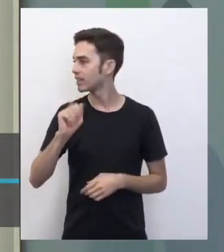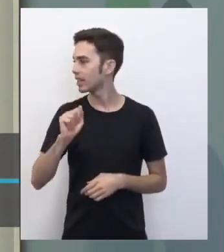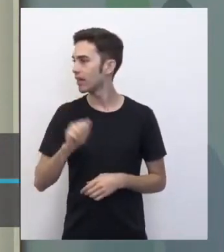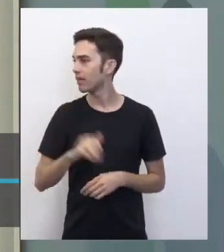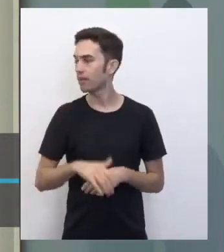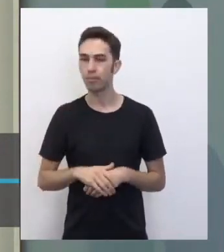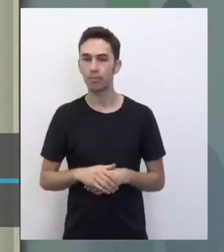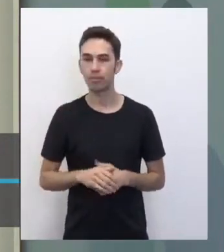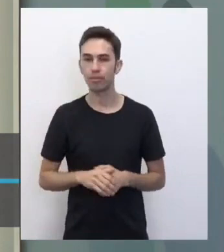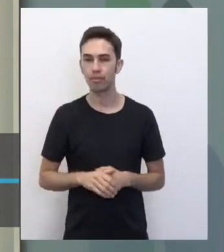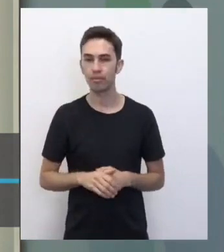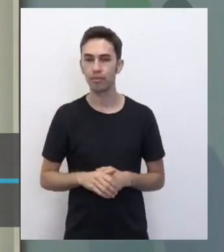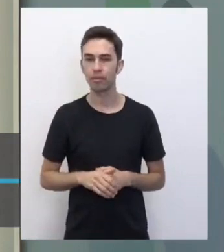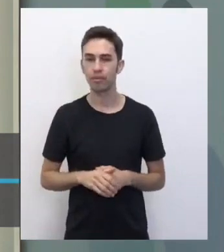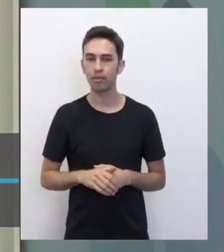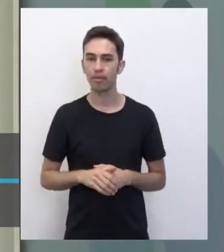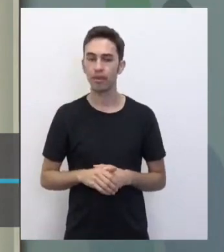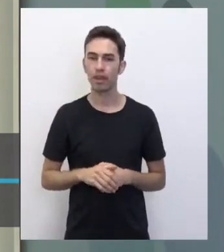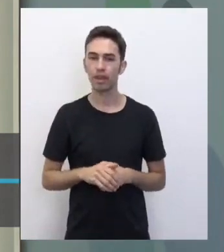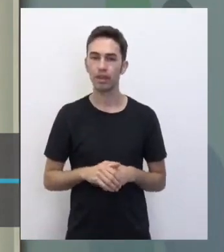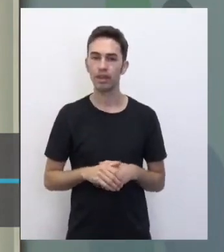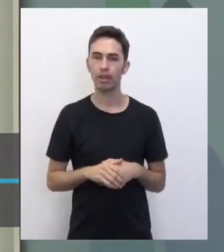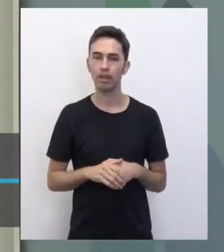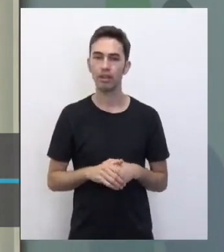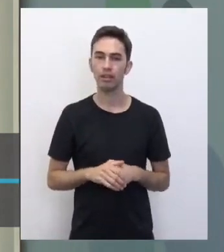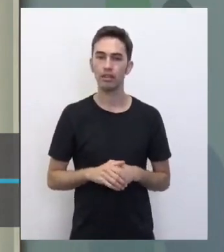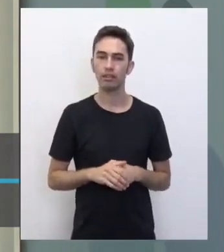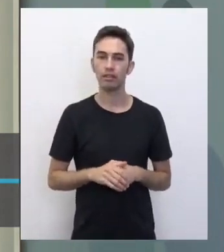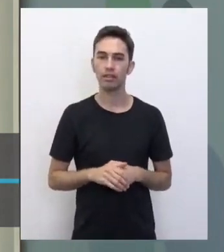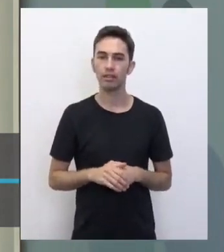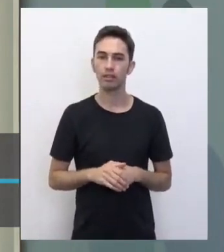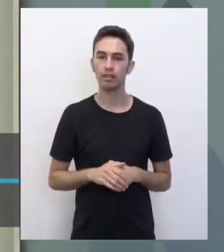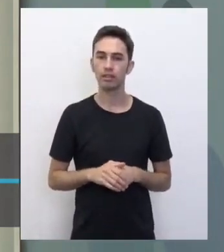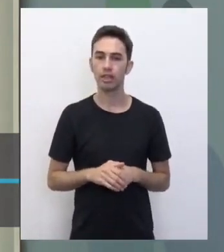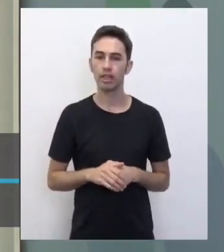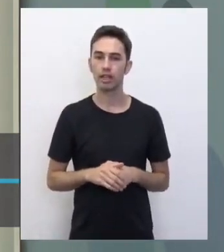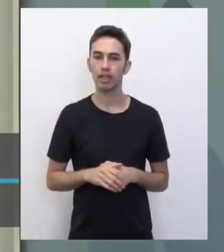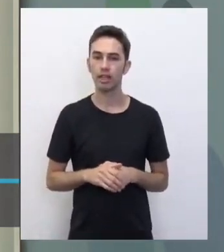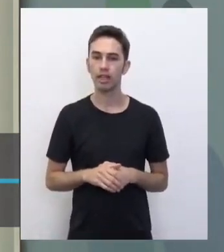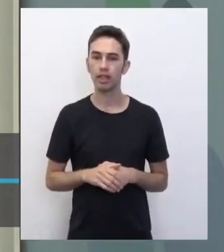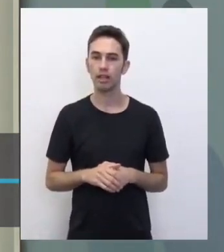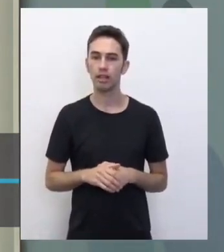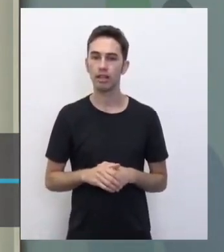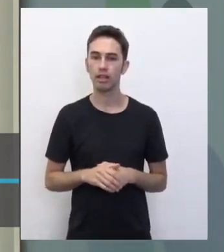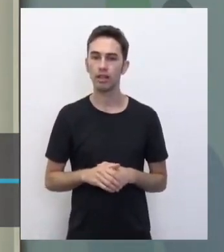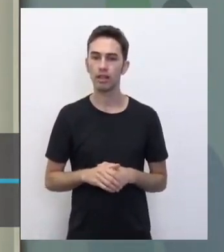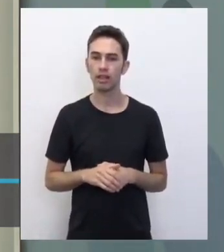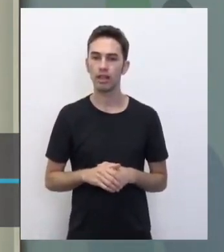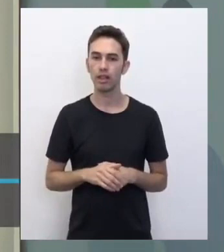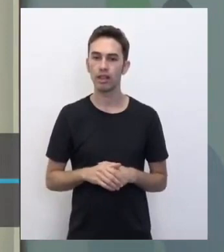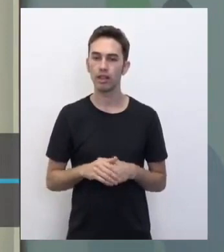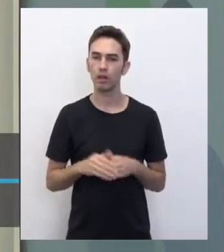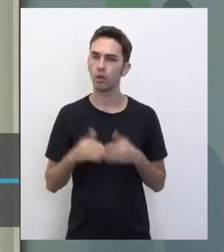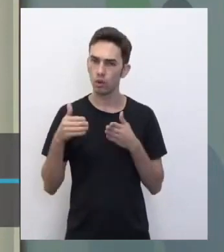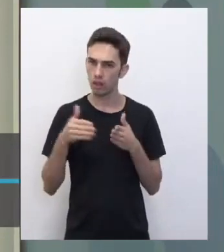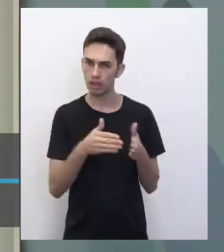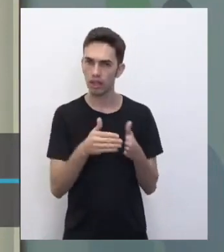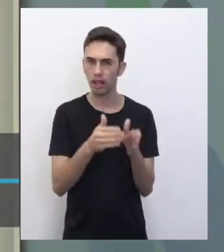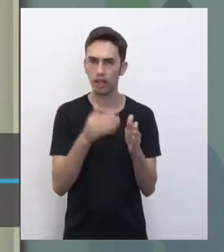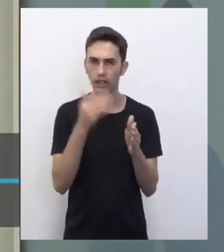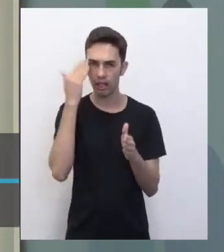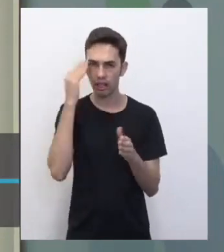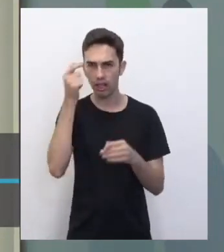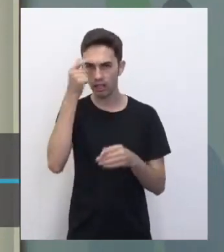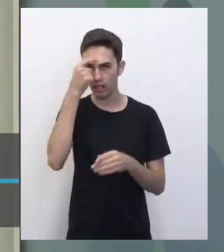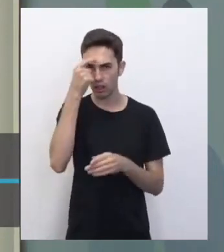vale mais a pena 5 do que 1, isso é óbvio, é matemático. Né? E o utilitarismo normalmente vai por esse viés.